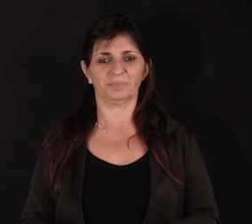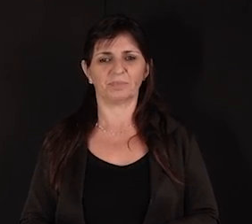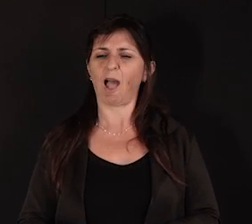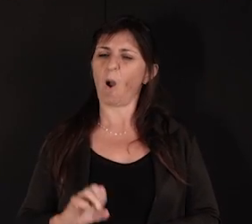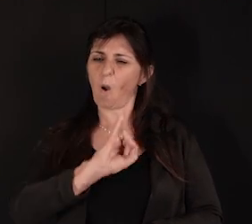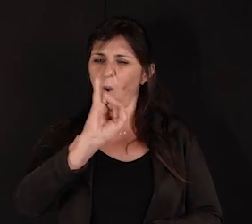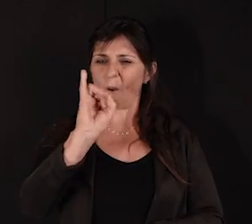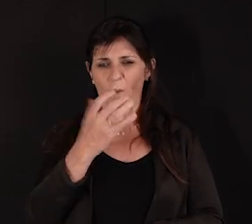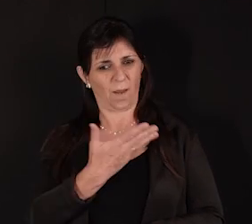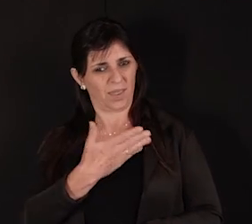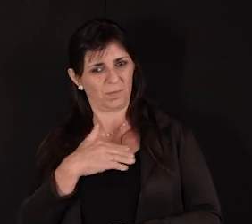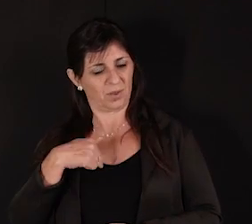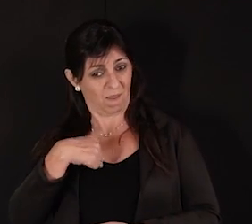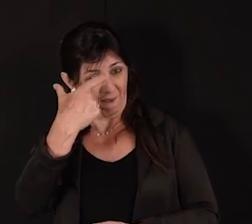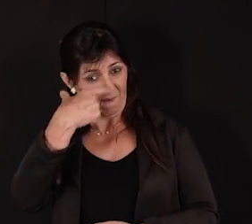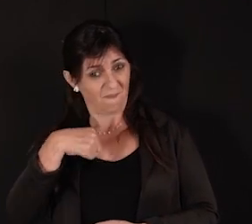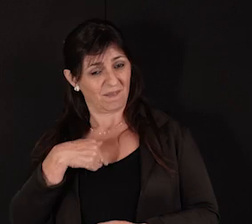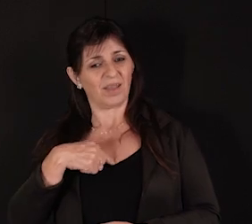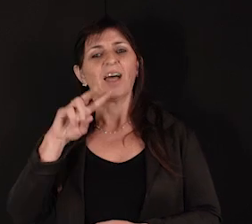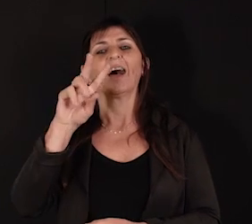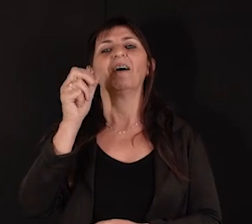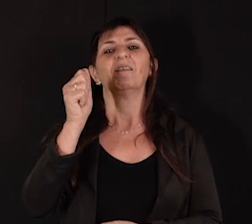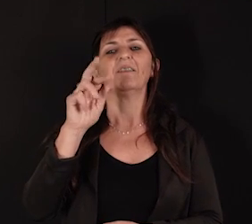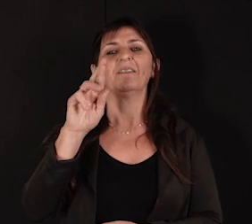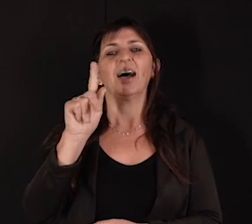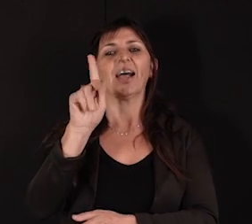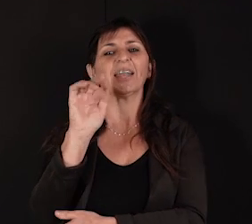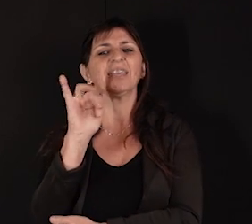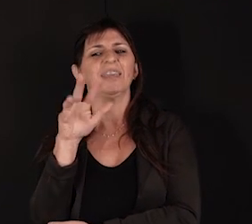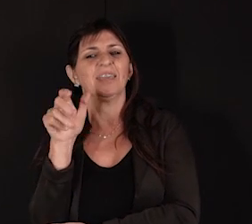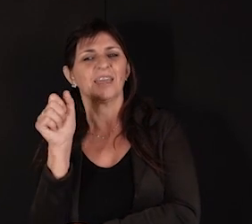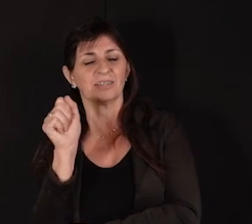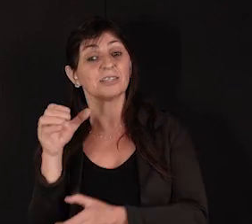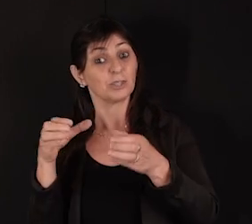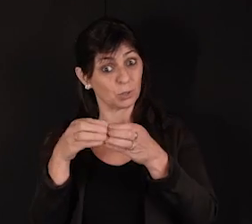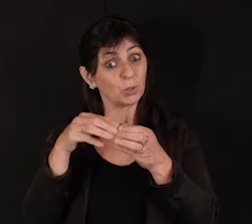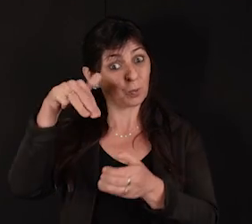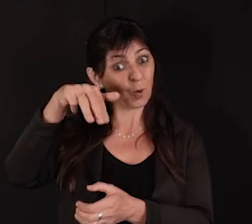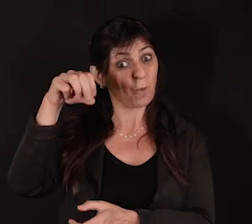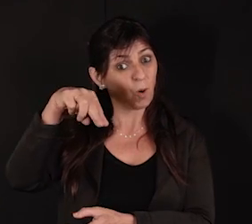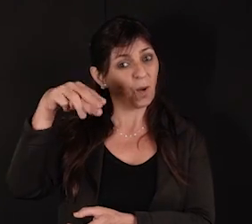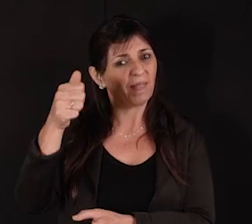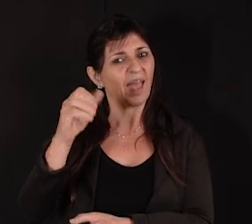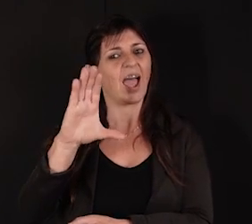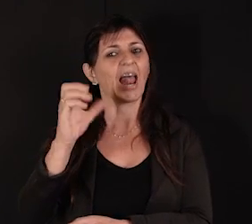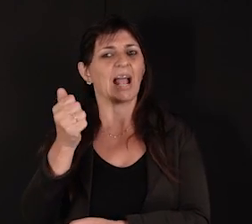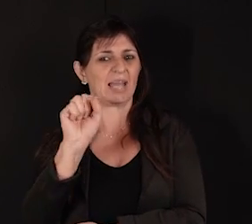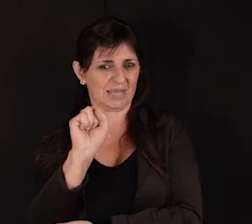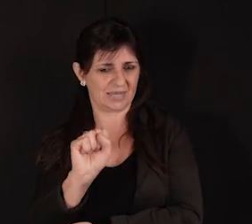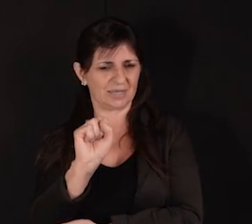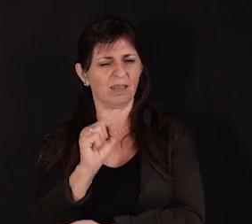Alô, amigos, aqui quem está falando é o gaiteiro Varguinhas, do conjunto Os Monarcas. Hoje eu vou contar o começo da